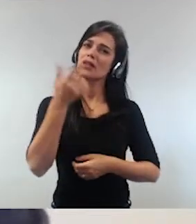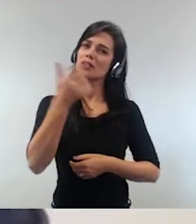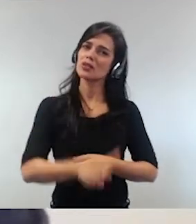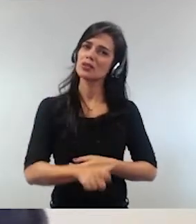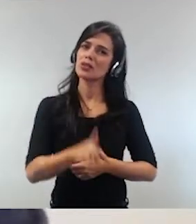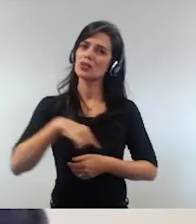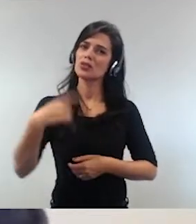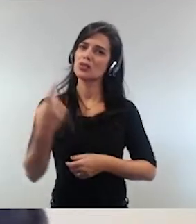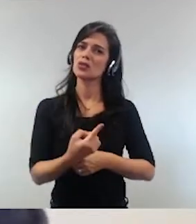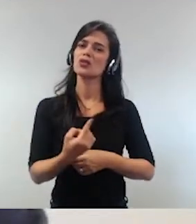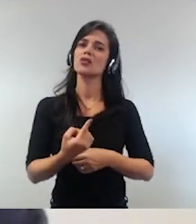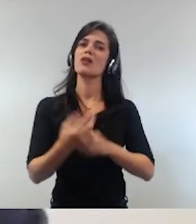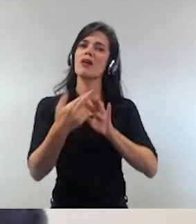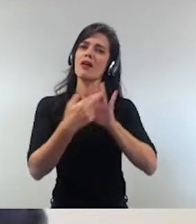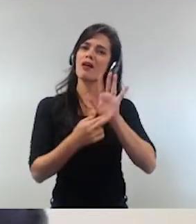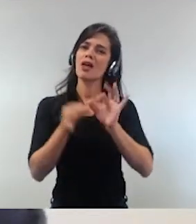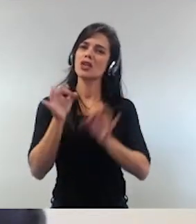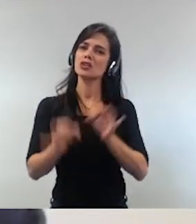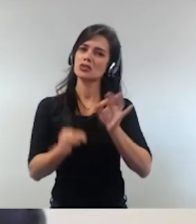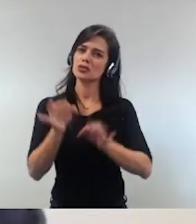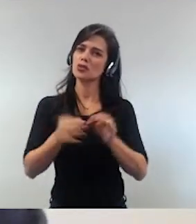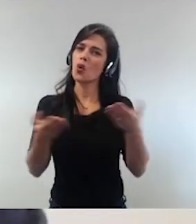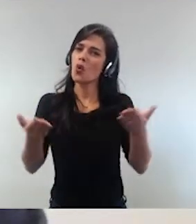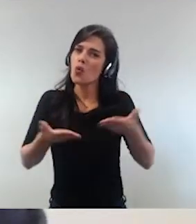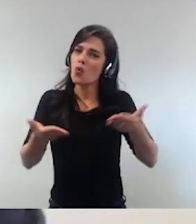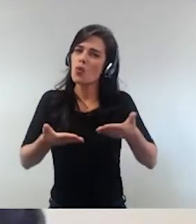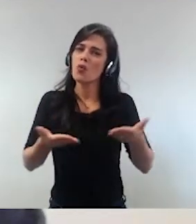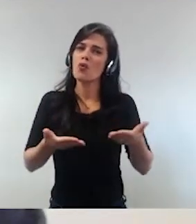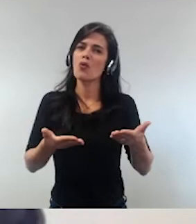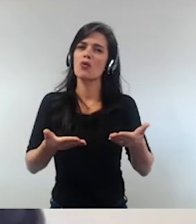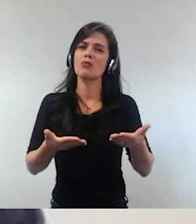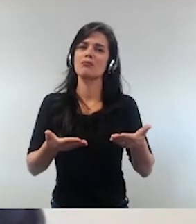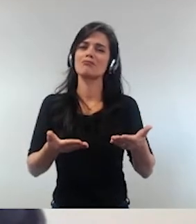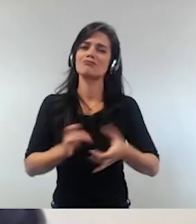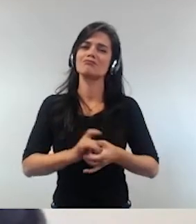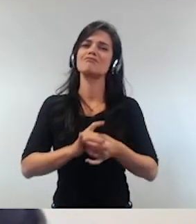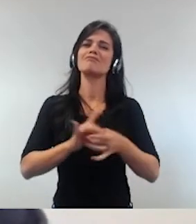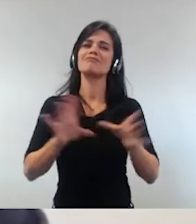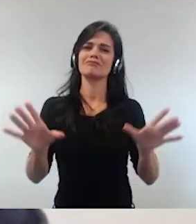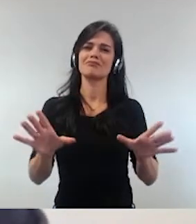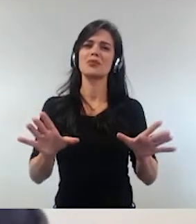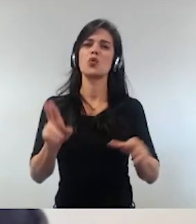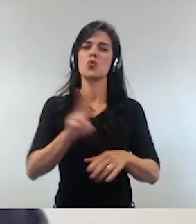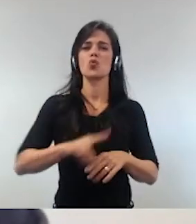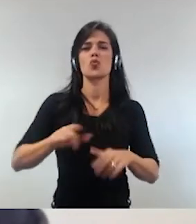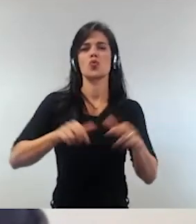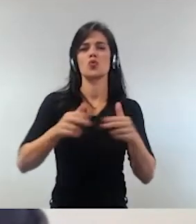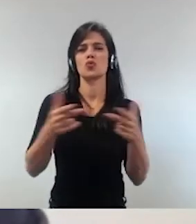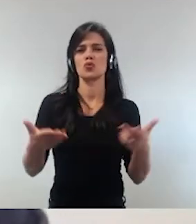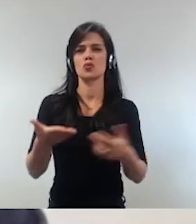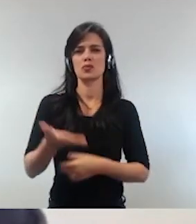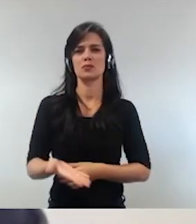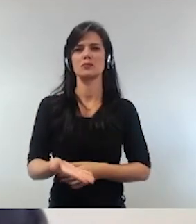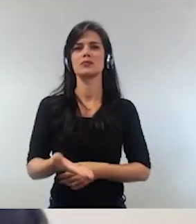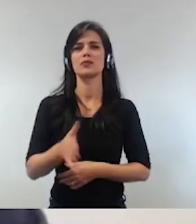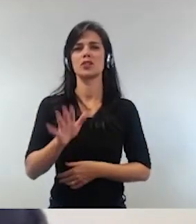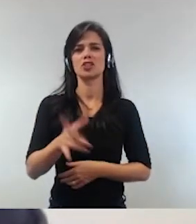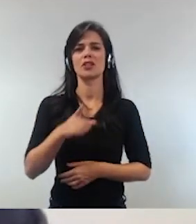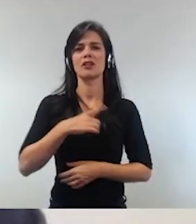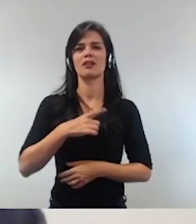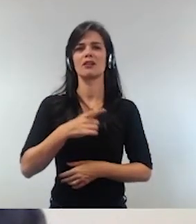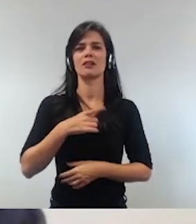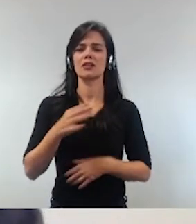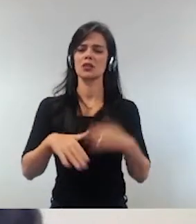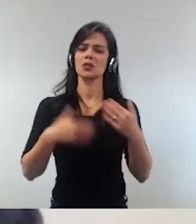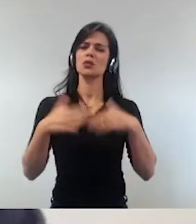ordenamento jurídico vigente, ela permite essa instrumentalização. Nós já temos aí um